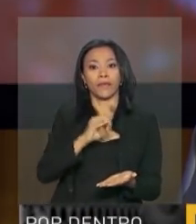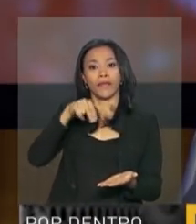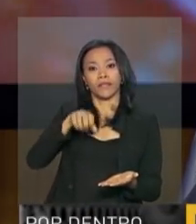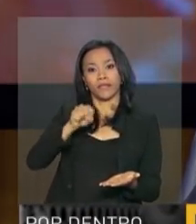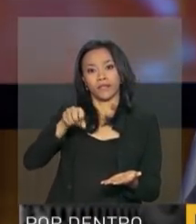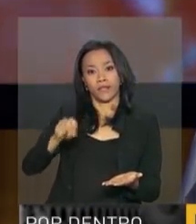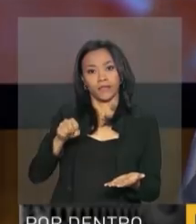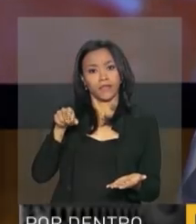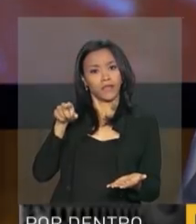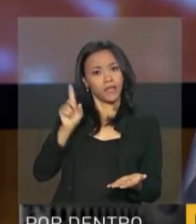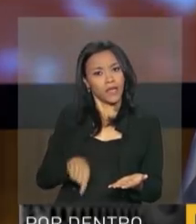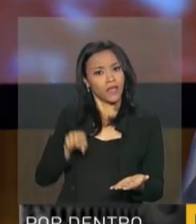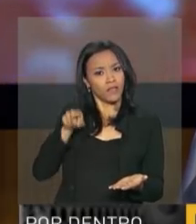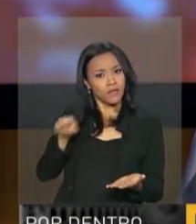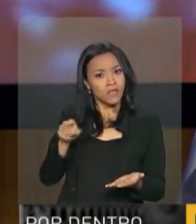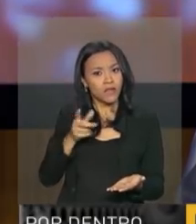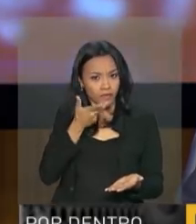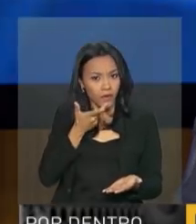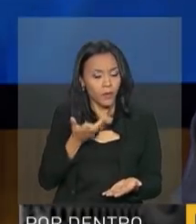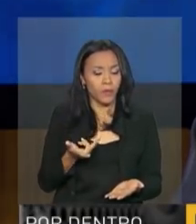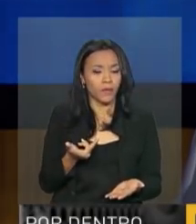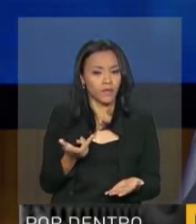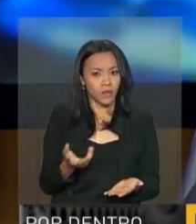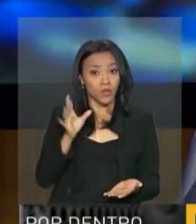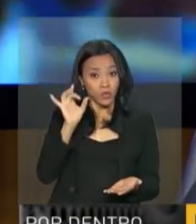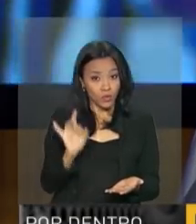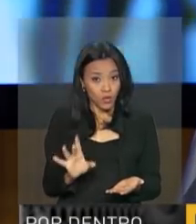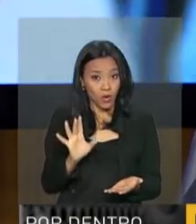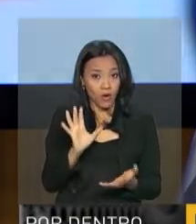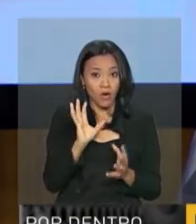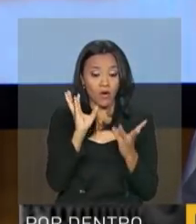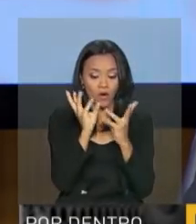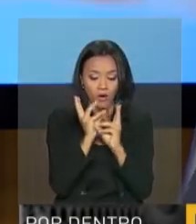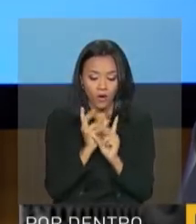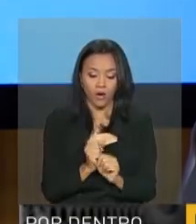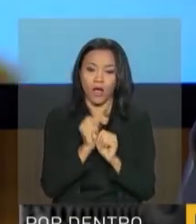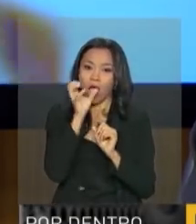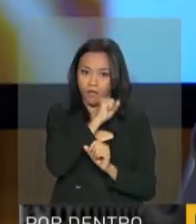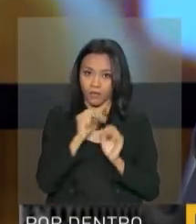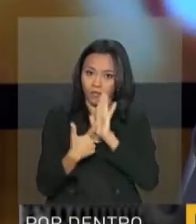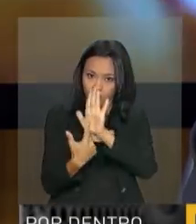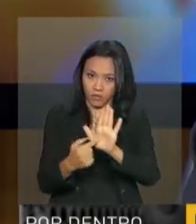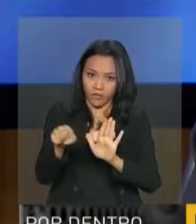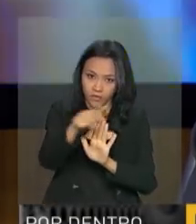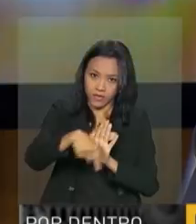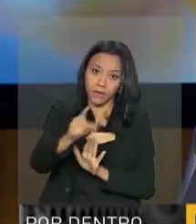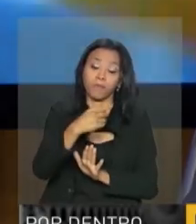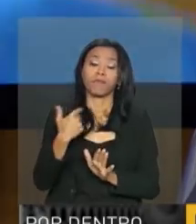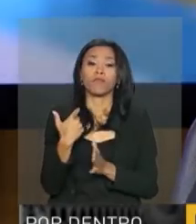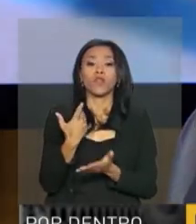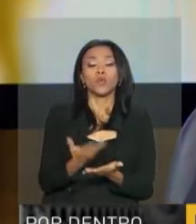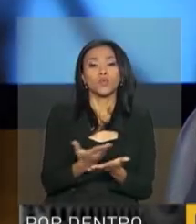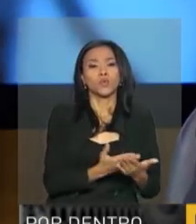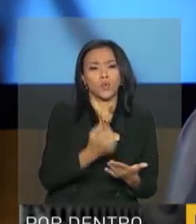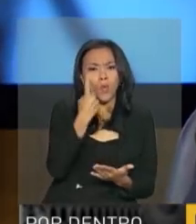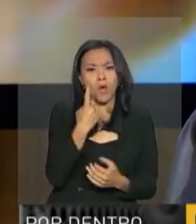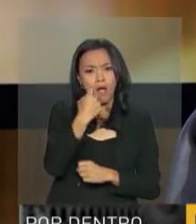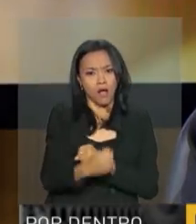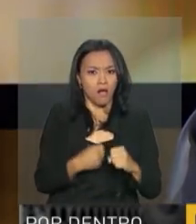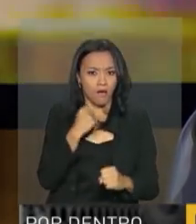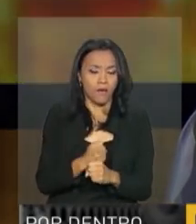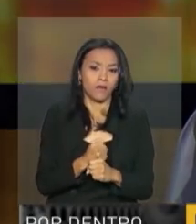aquilo que você havia se referido. Só fazendo uma conta muito rapidamente, ainda que nós cobrássemos tudo em um ano só, em que o